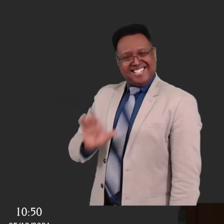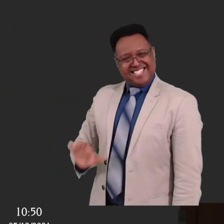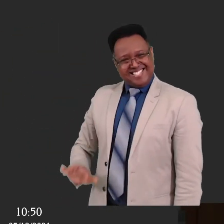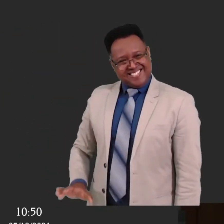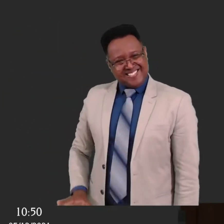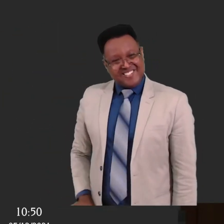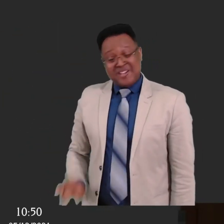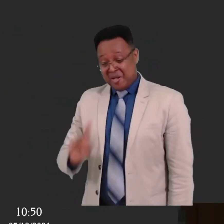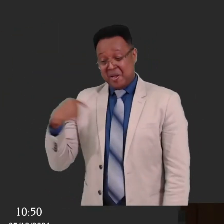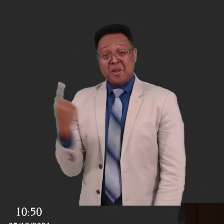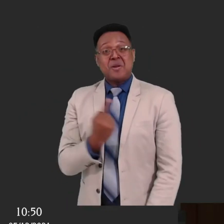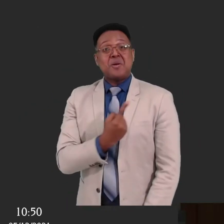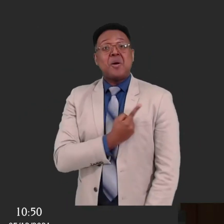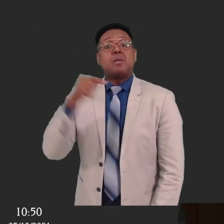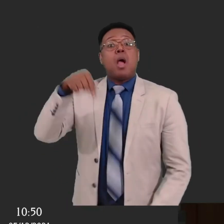sermos